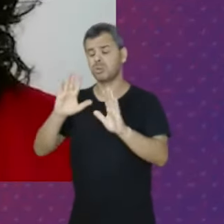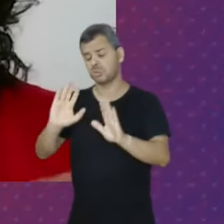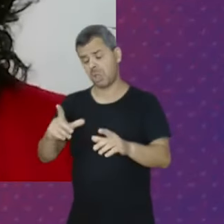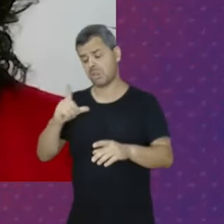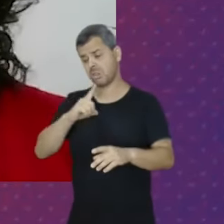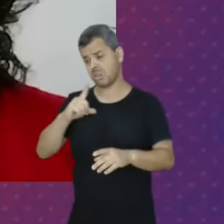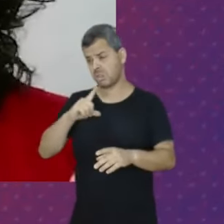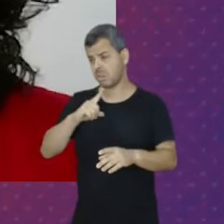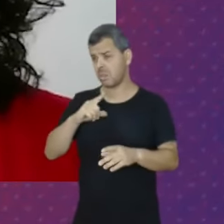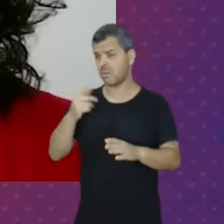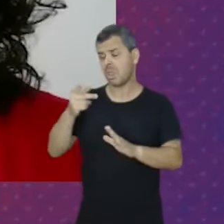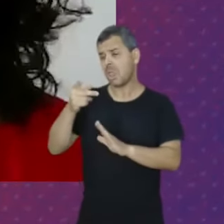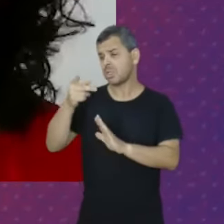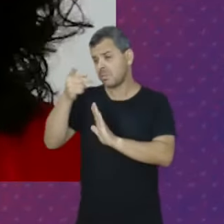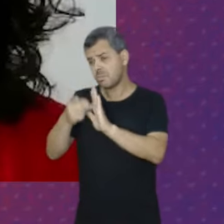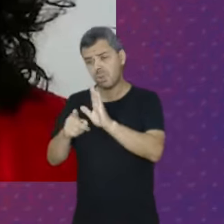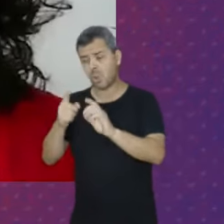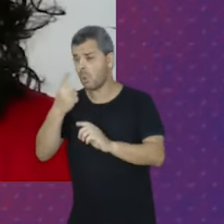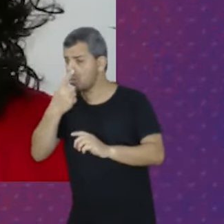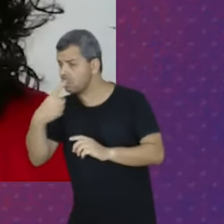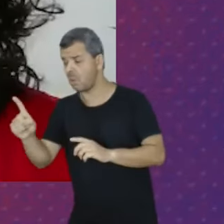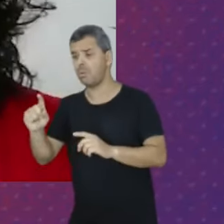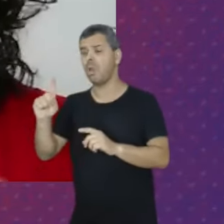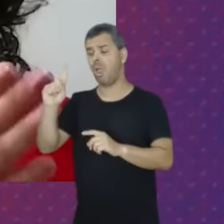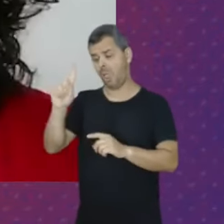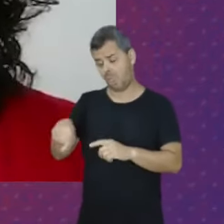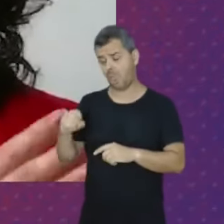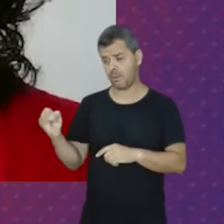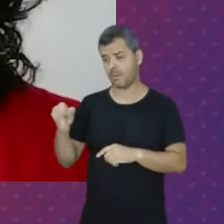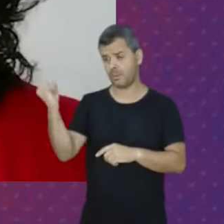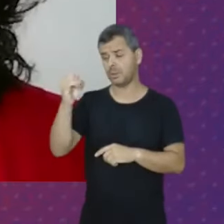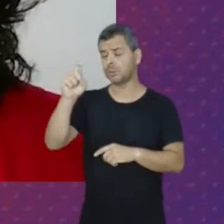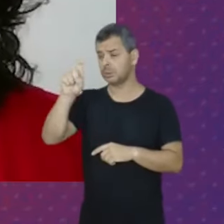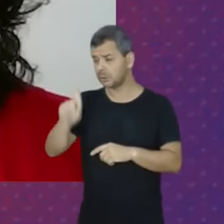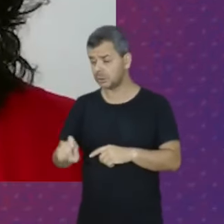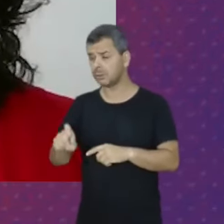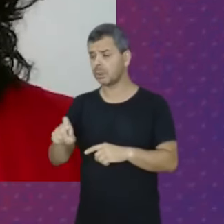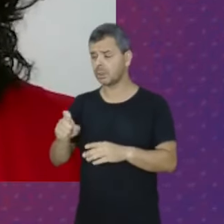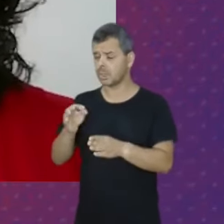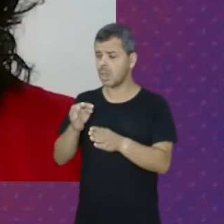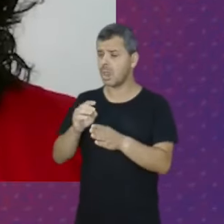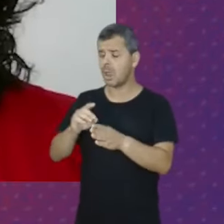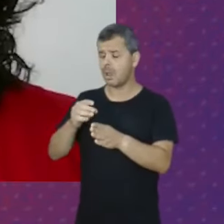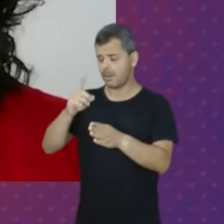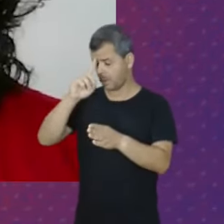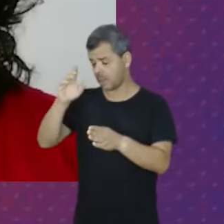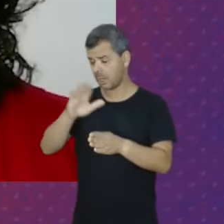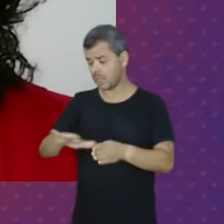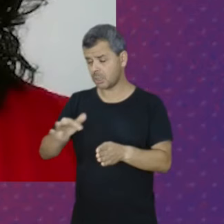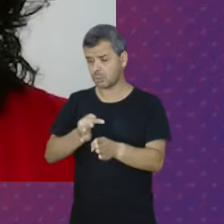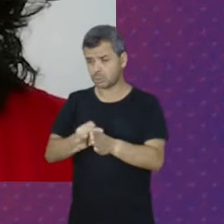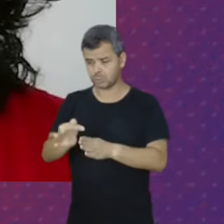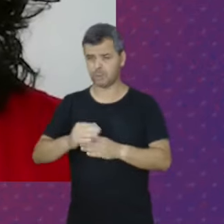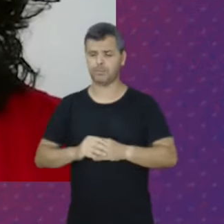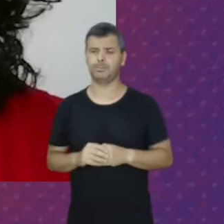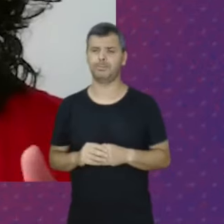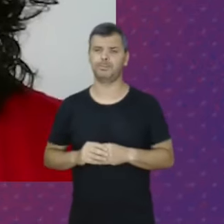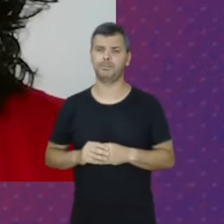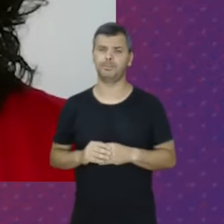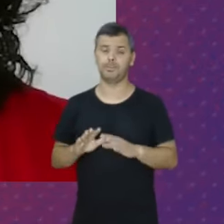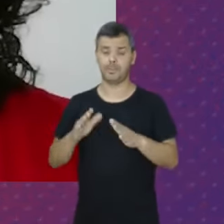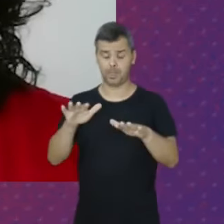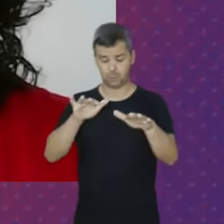desenvolvido esse fluxo ou não, é importante que seja encaminhado. Então,